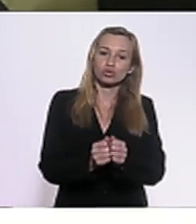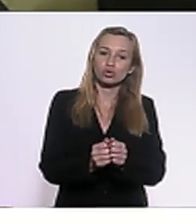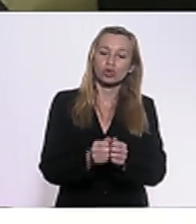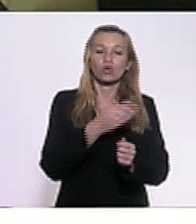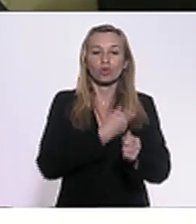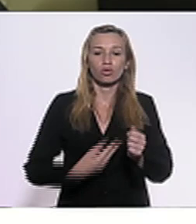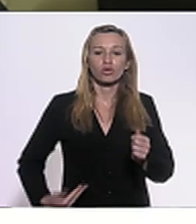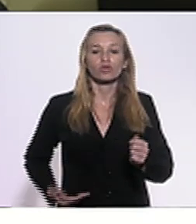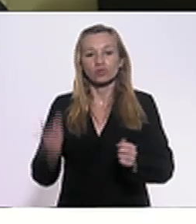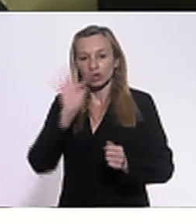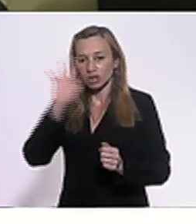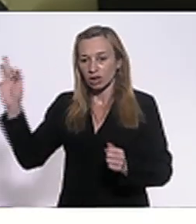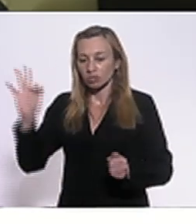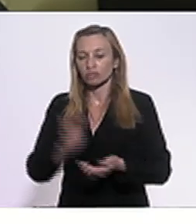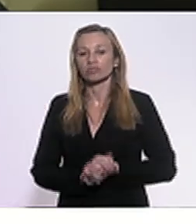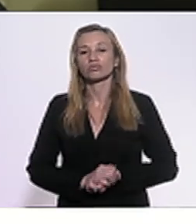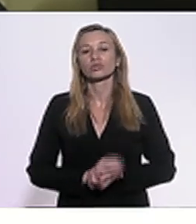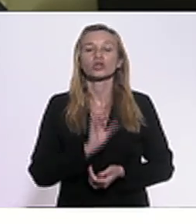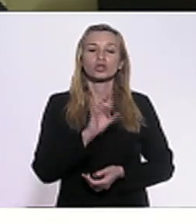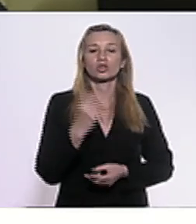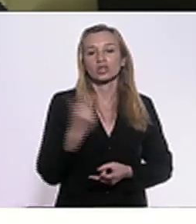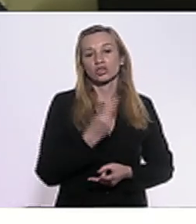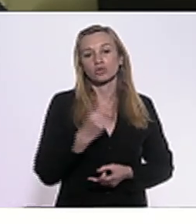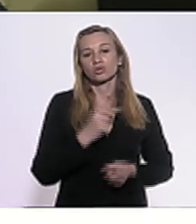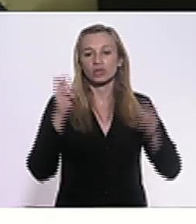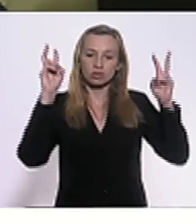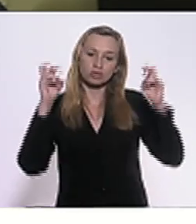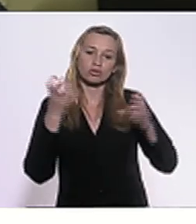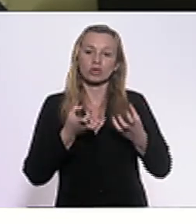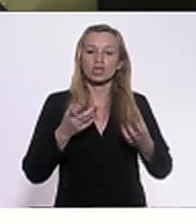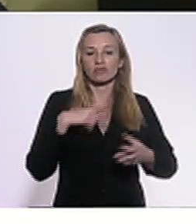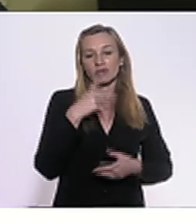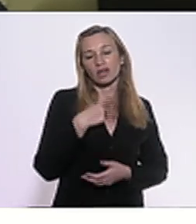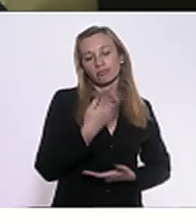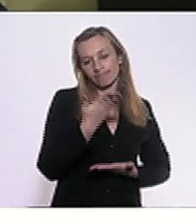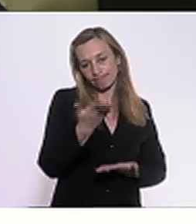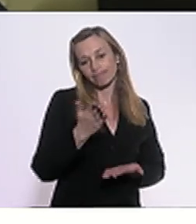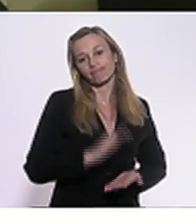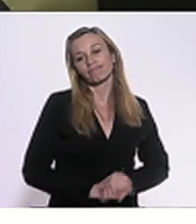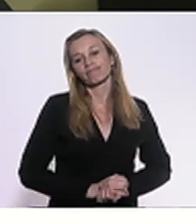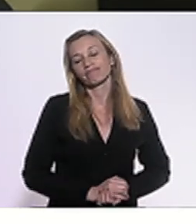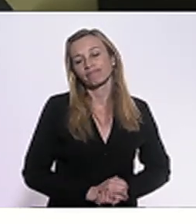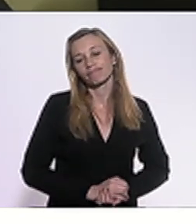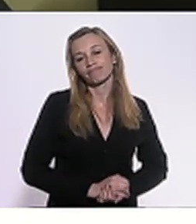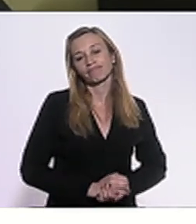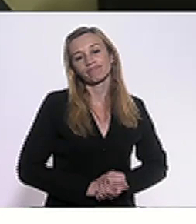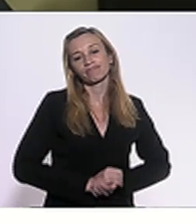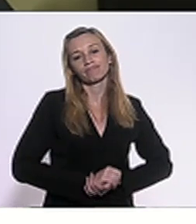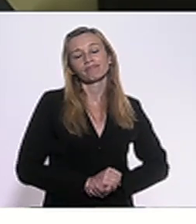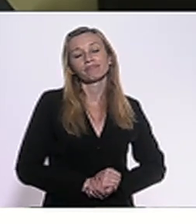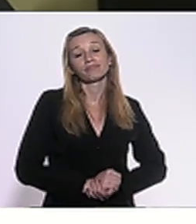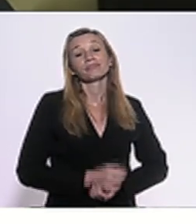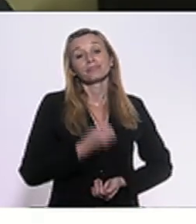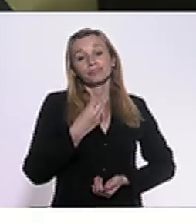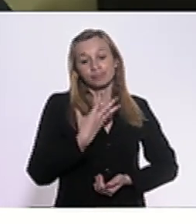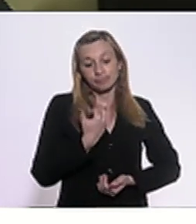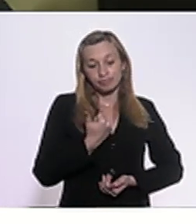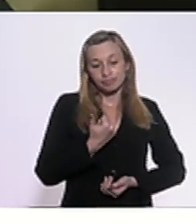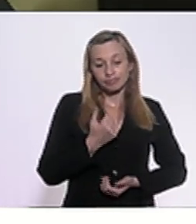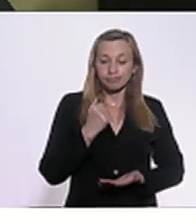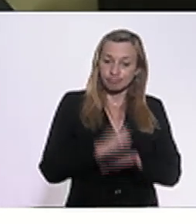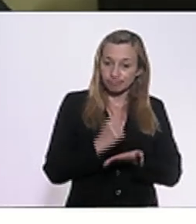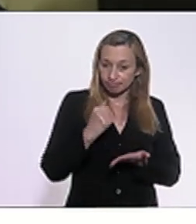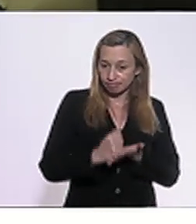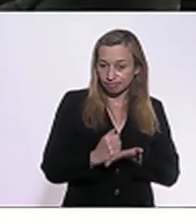governo federal. Então, são essas duas questões que eu queria deixar para a Secretaria de Fazenda. Obrigado. Bem, com relação ao